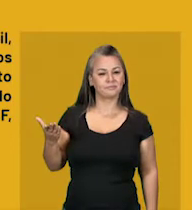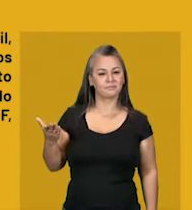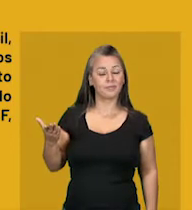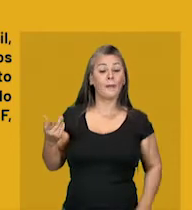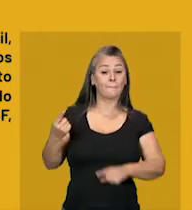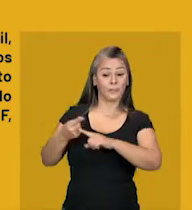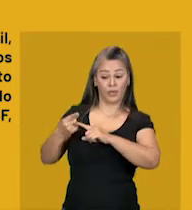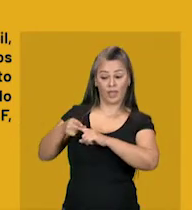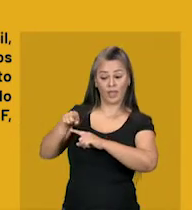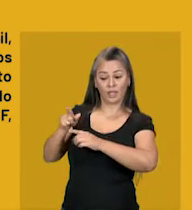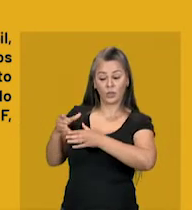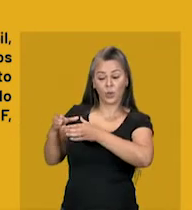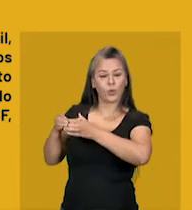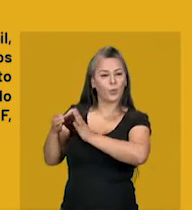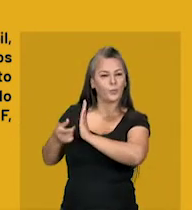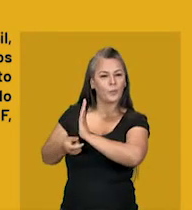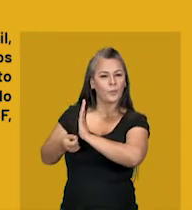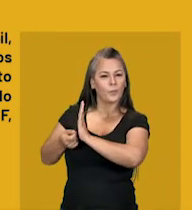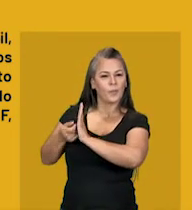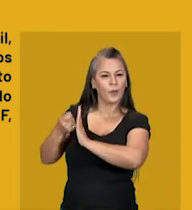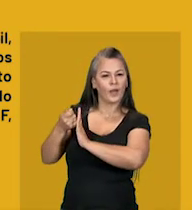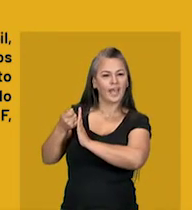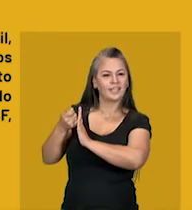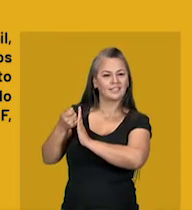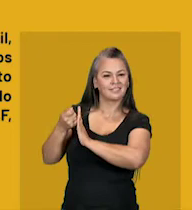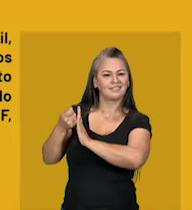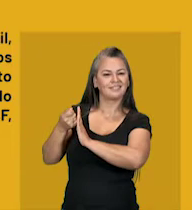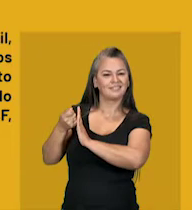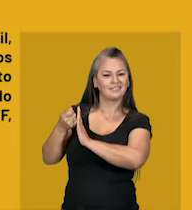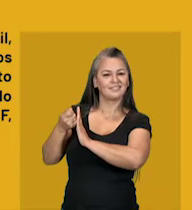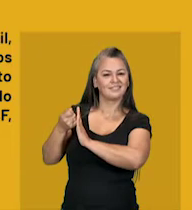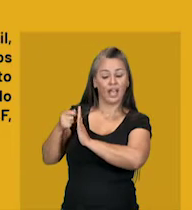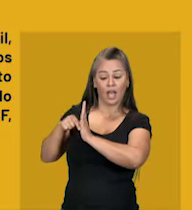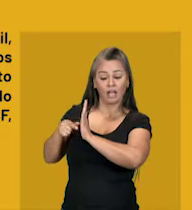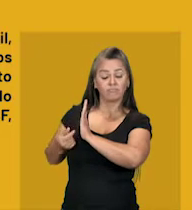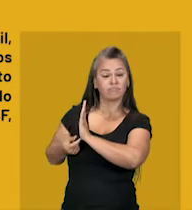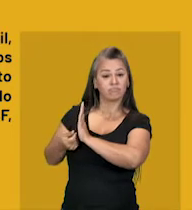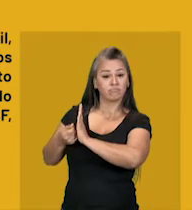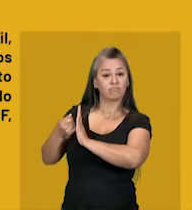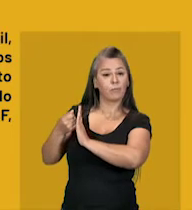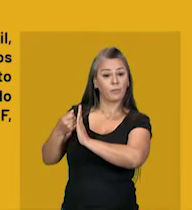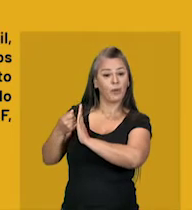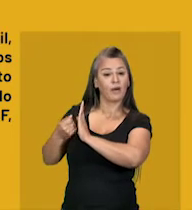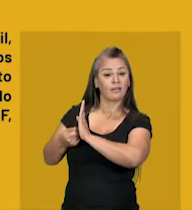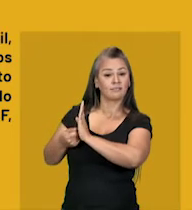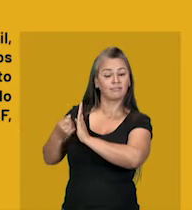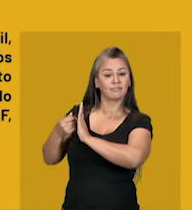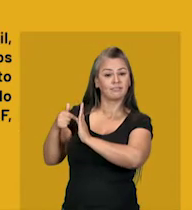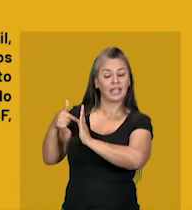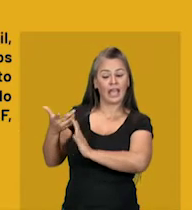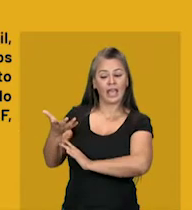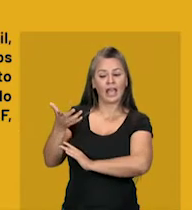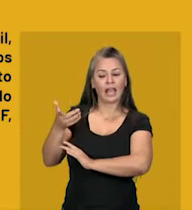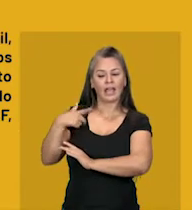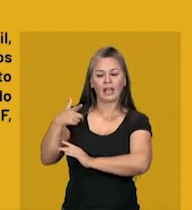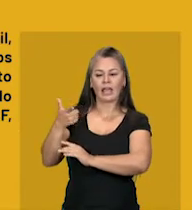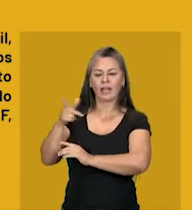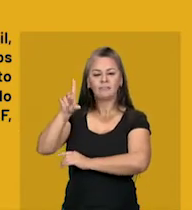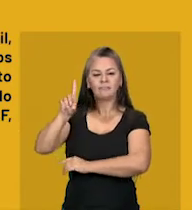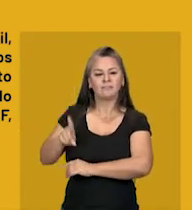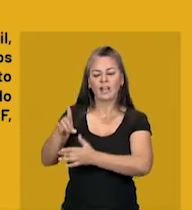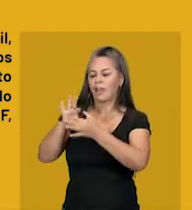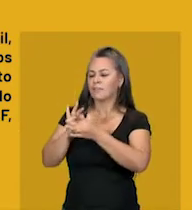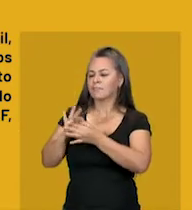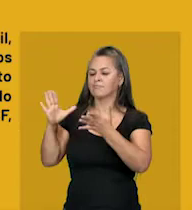Porque a burguesia... Opa, aqui dá um pouco estranho. A burguesia, ela quer direito à liberdade, ela